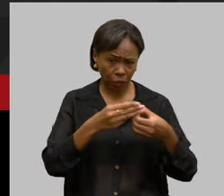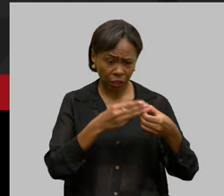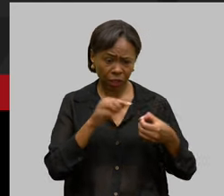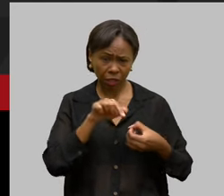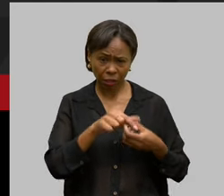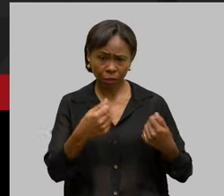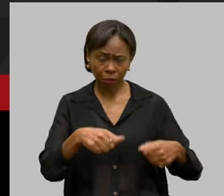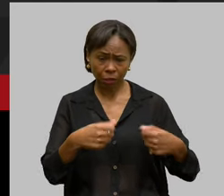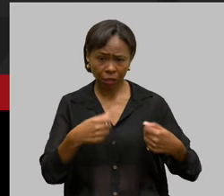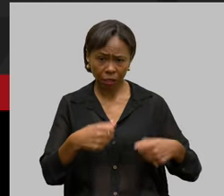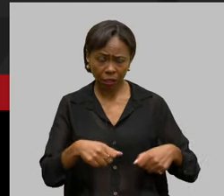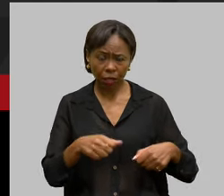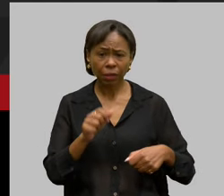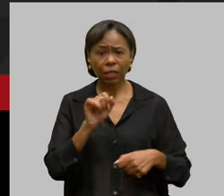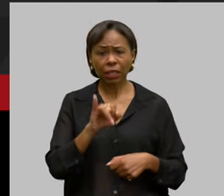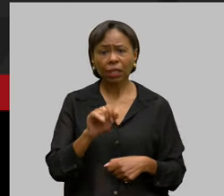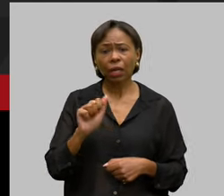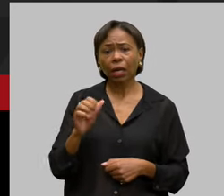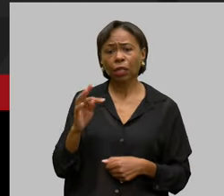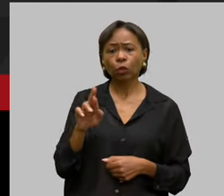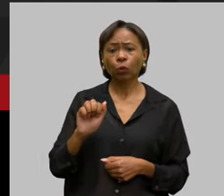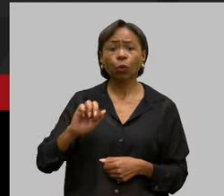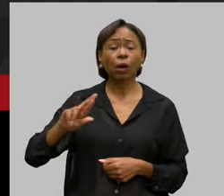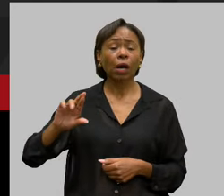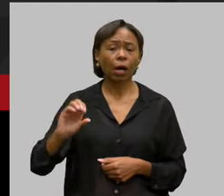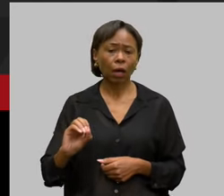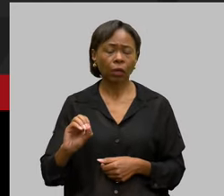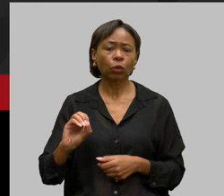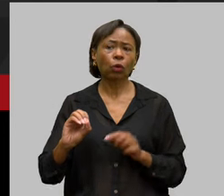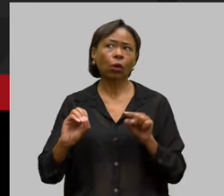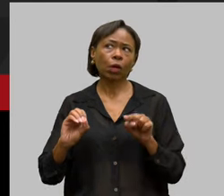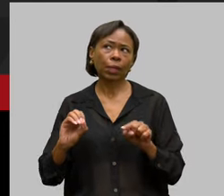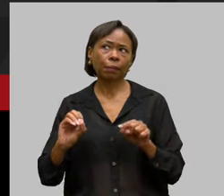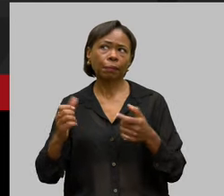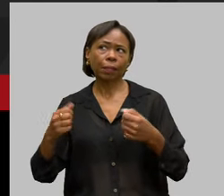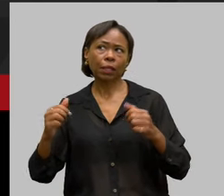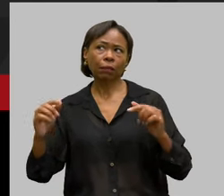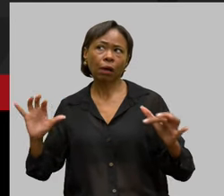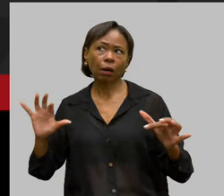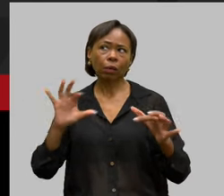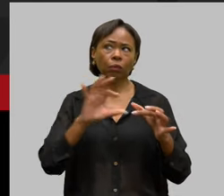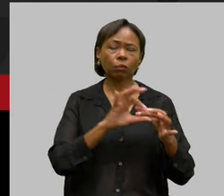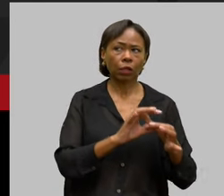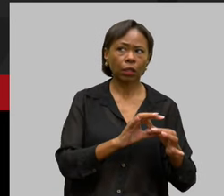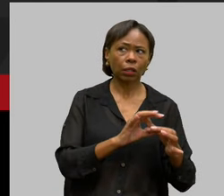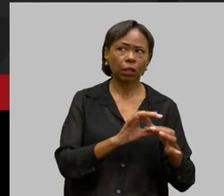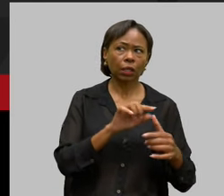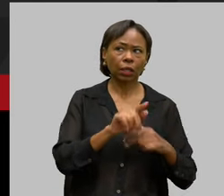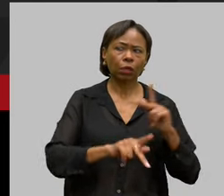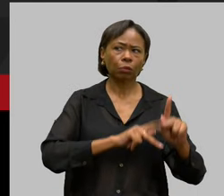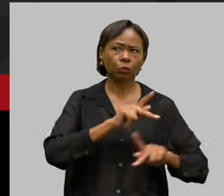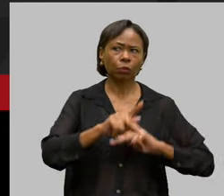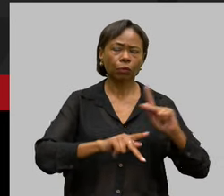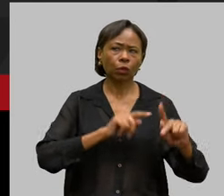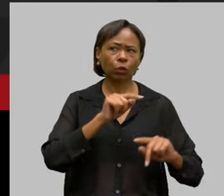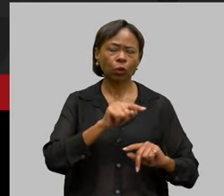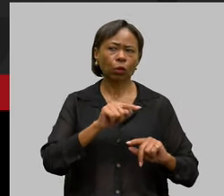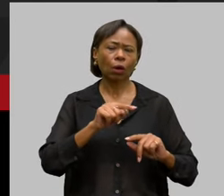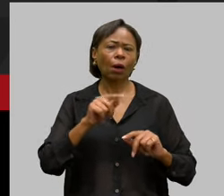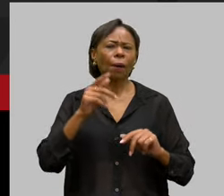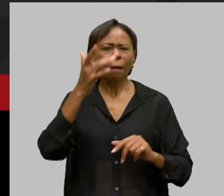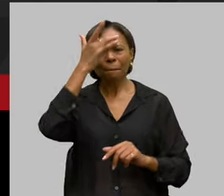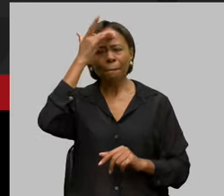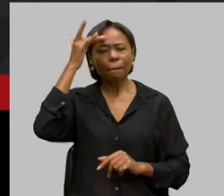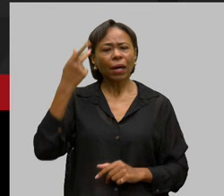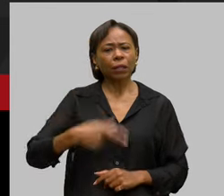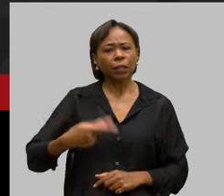projetar essa população em longuíssimo prazo e precisa partir de premissas Será que pessoas do Estado de Minas Gerais sobrevivem tanto